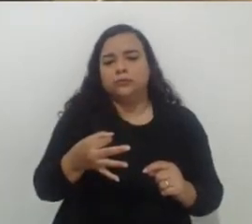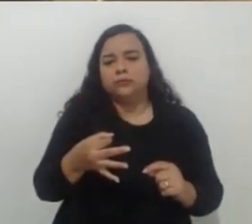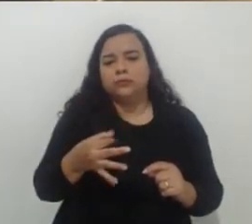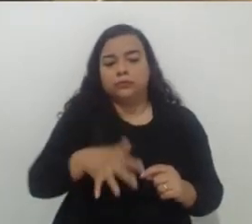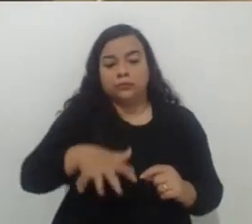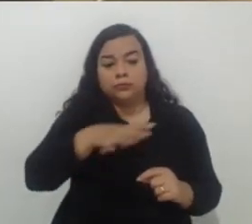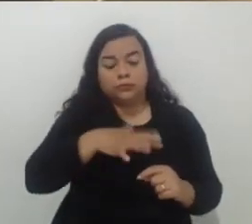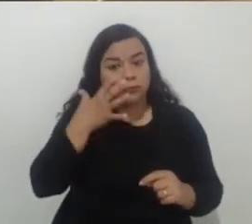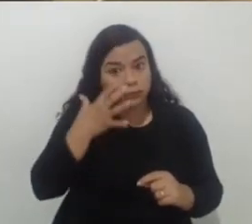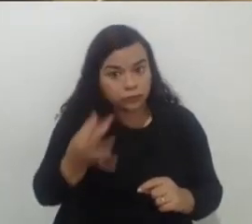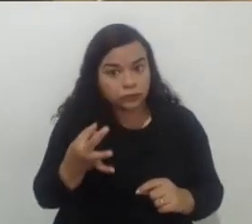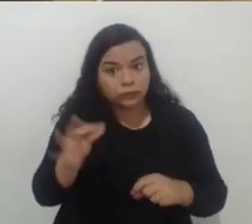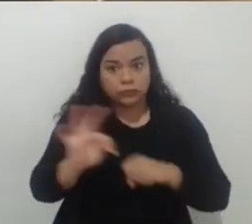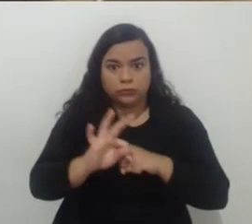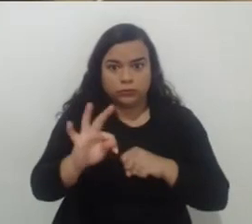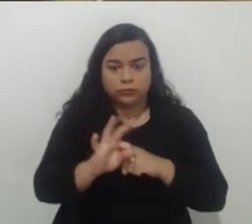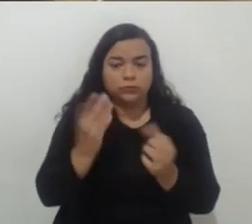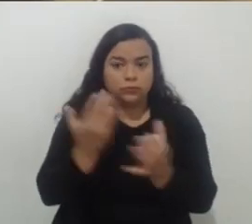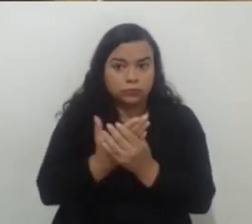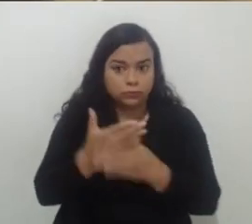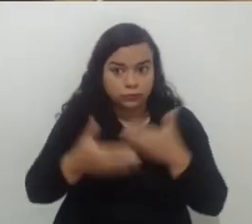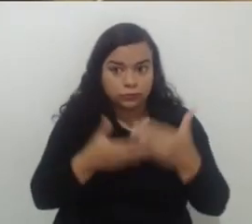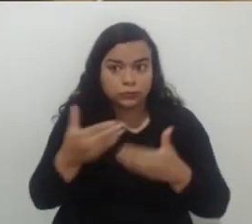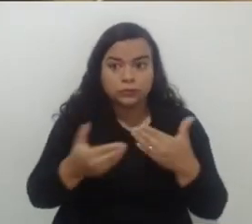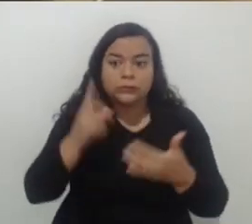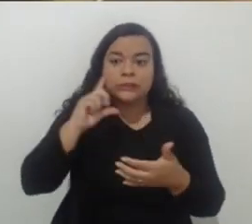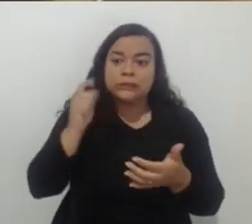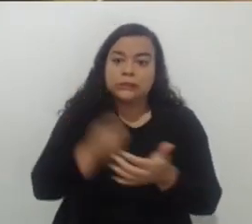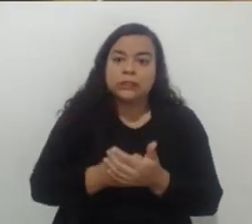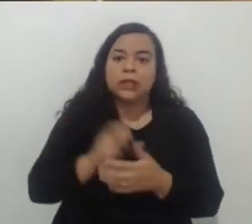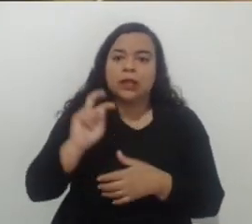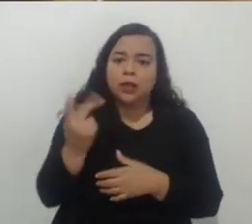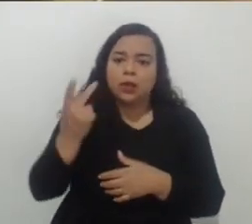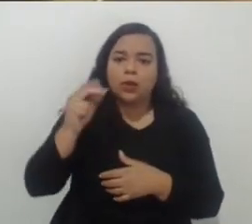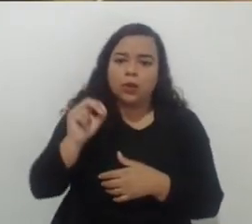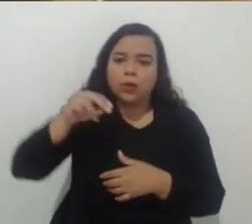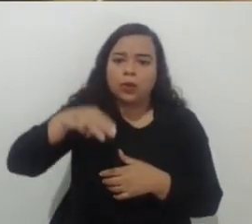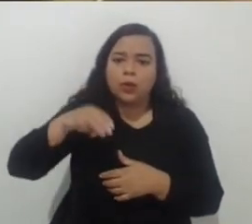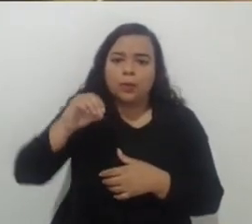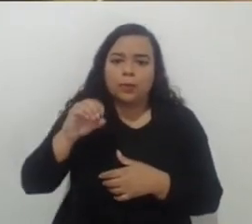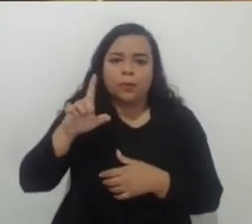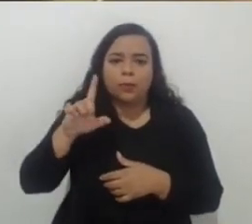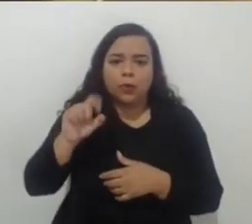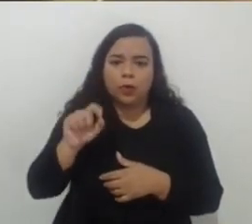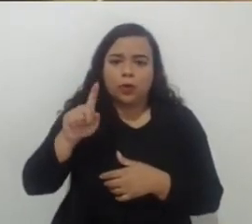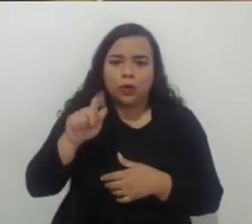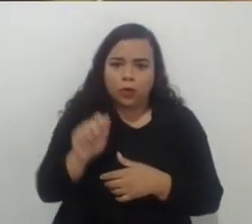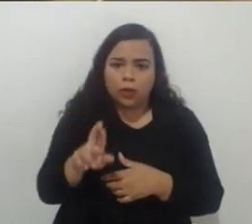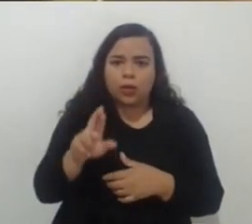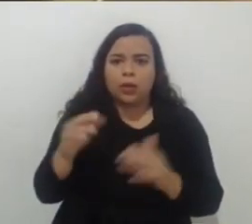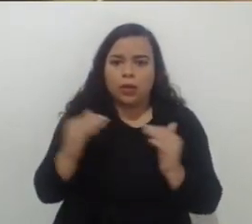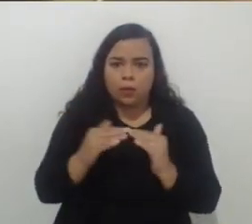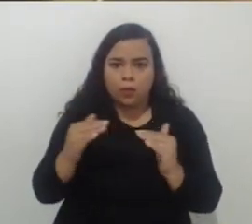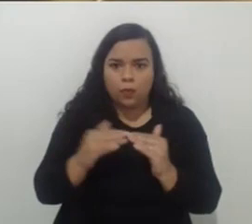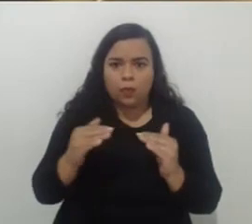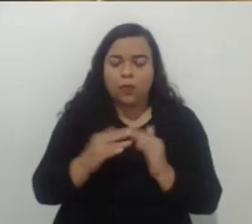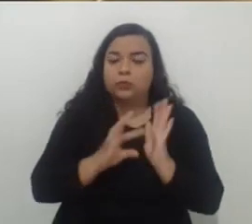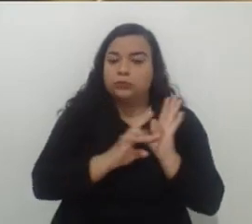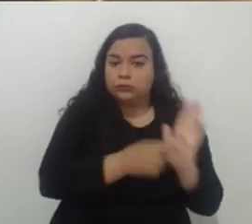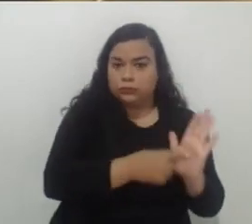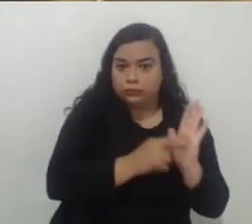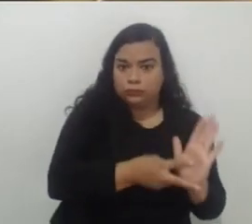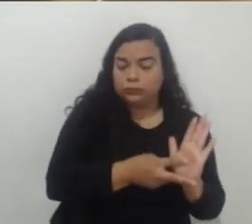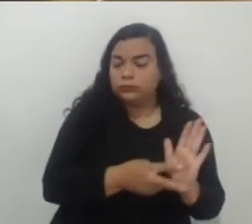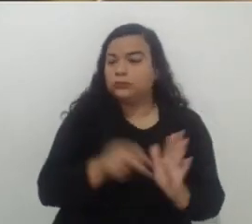técnico-processual. Da decisão que homologa o acordo entre sindicato e Estado do Rio Grande do Norte, há